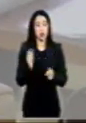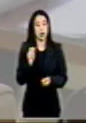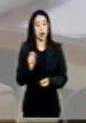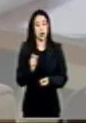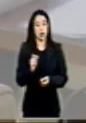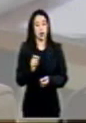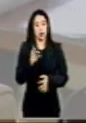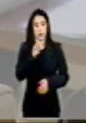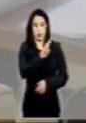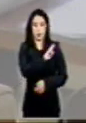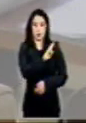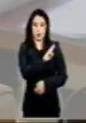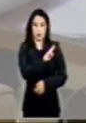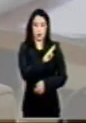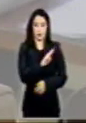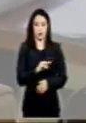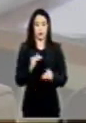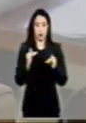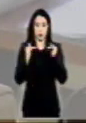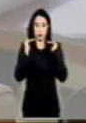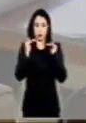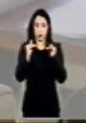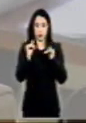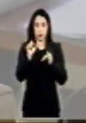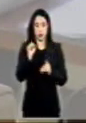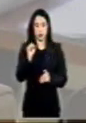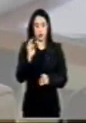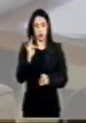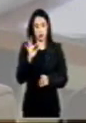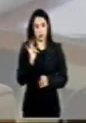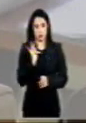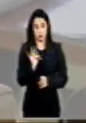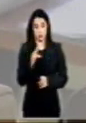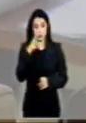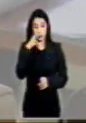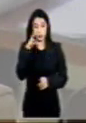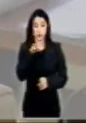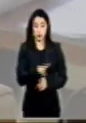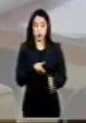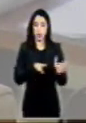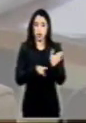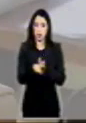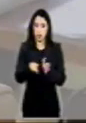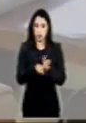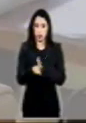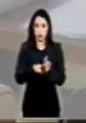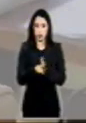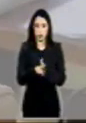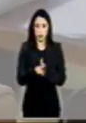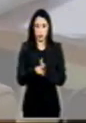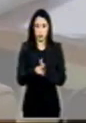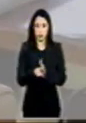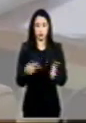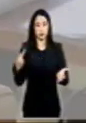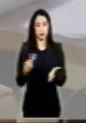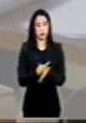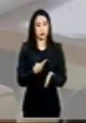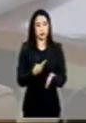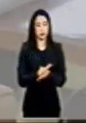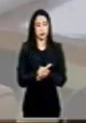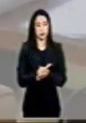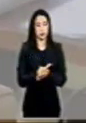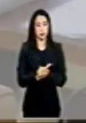Supremo. Enfatizo que a investigação cinge-se aos acontecimentos descritos